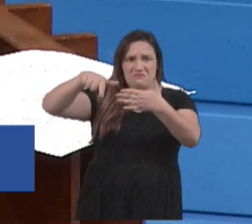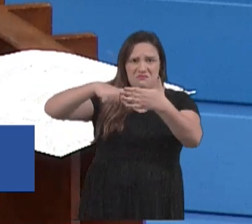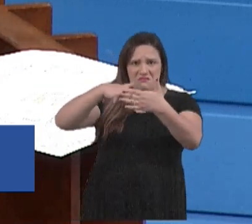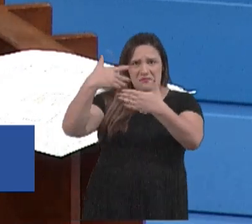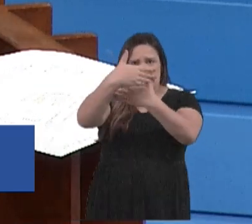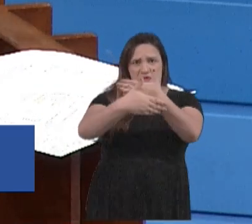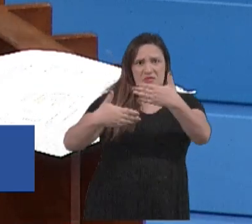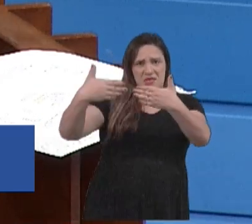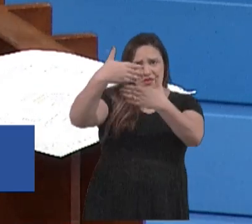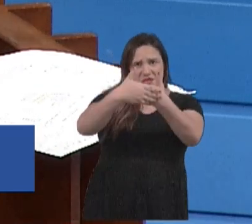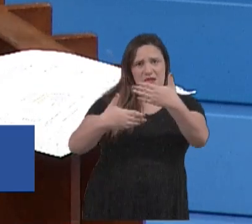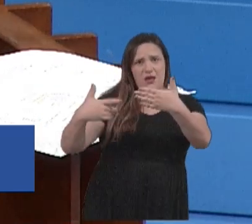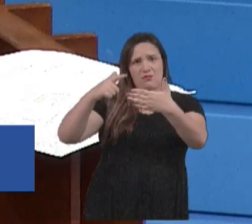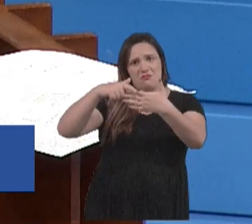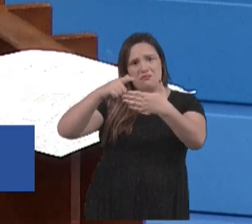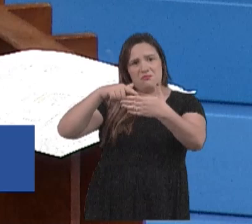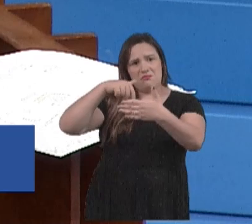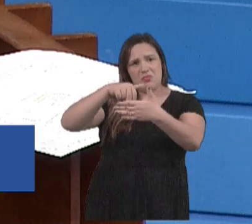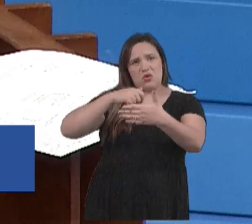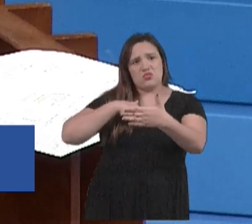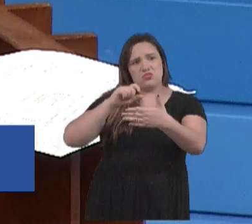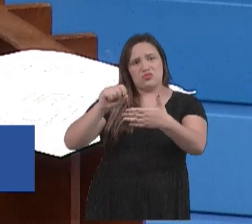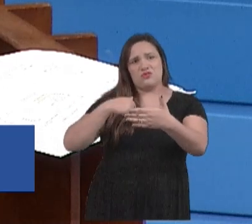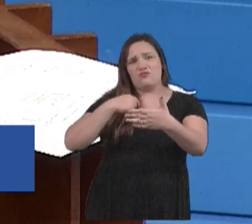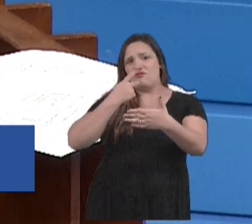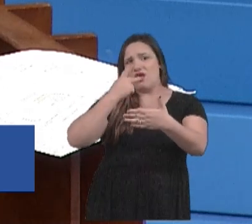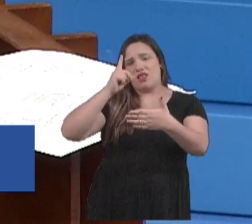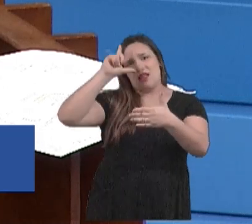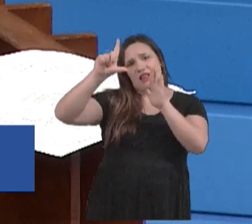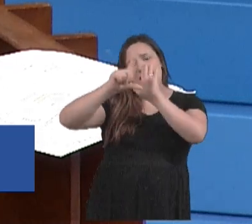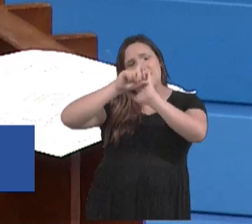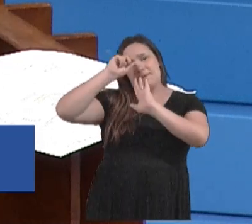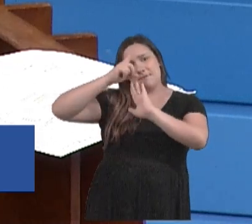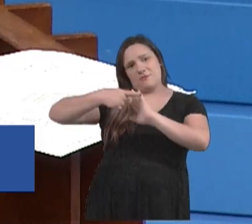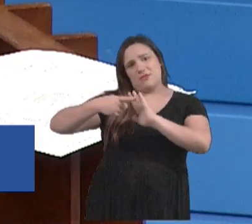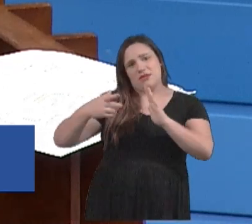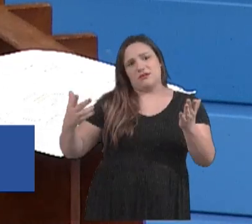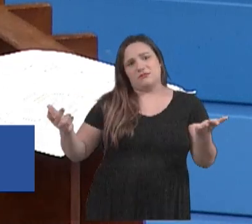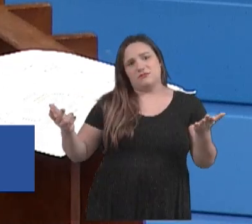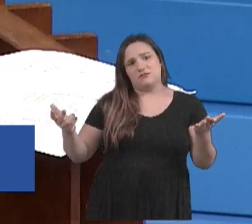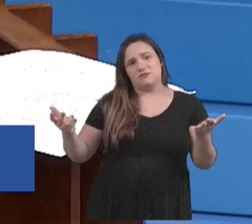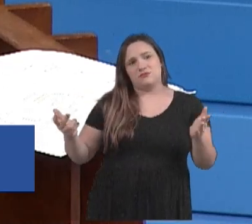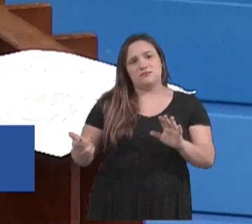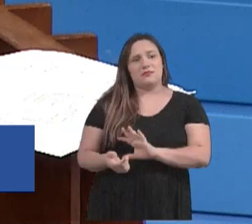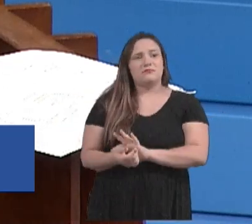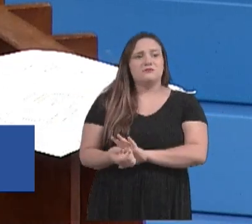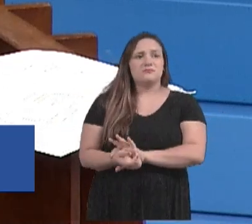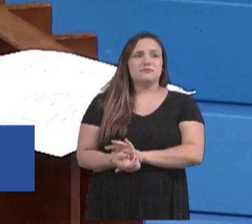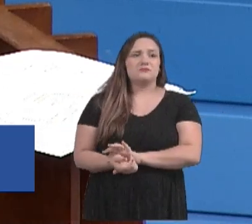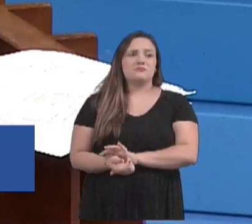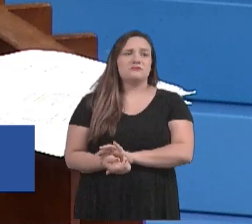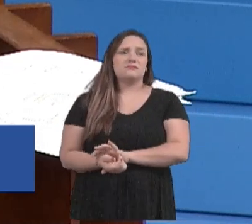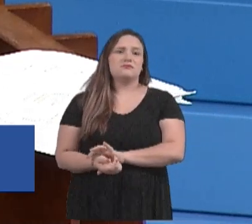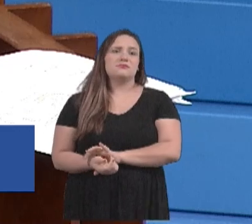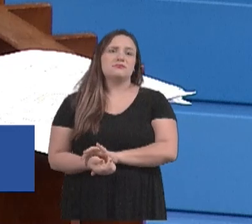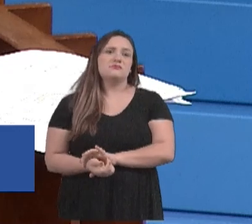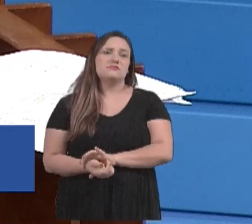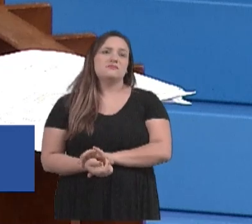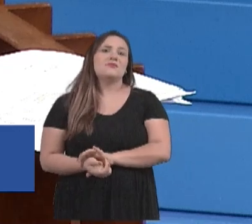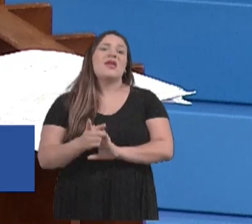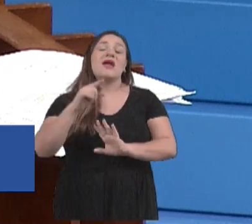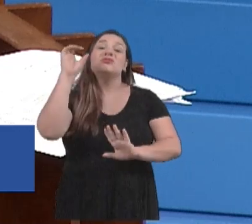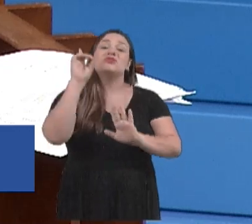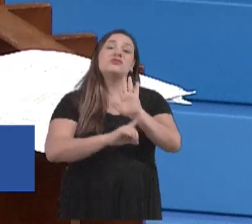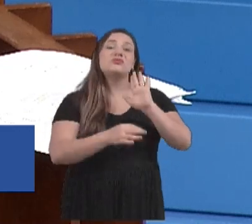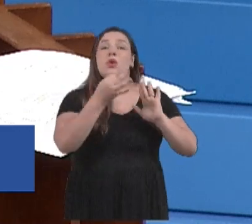aqui o que a lei determina é exatamente o direito de